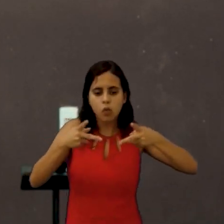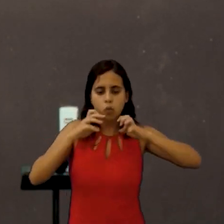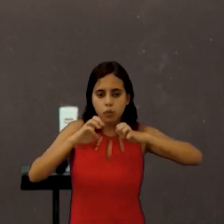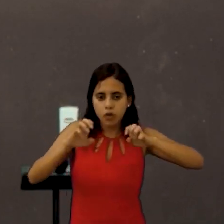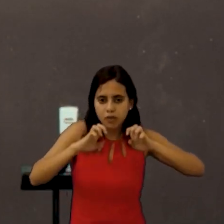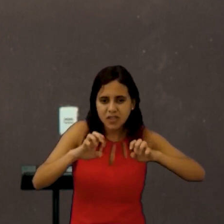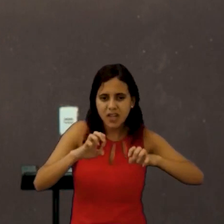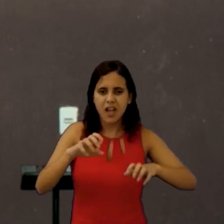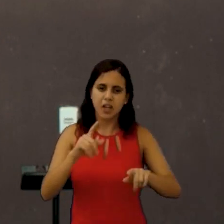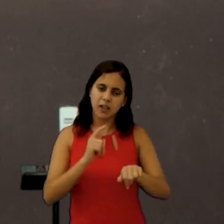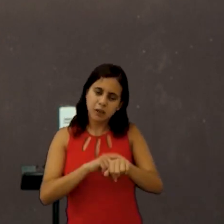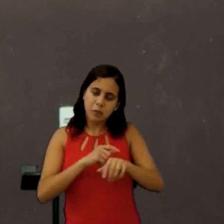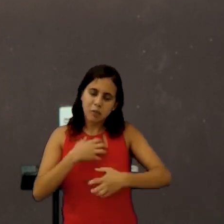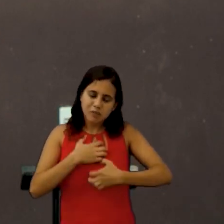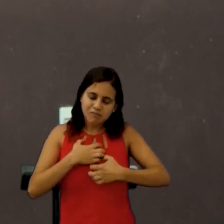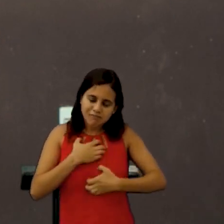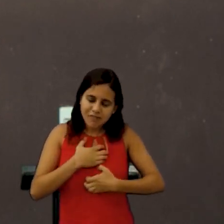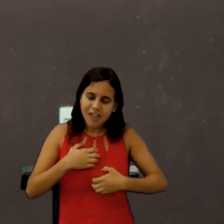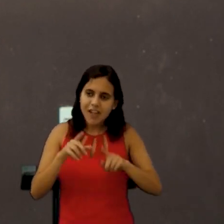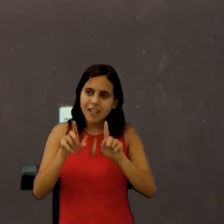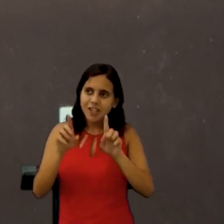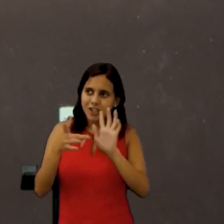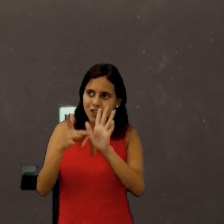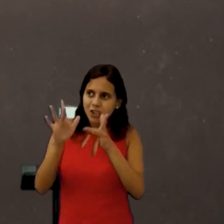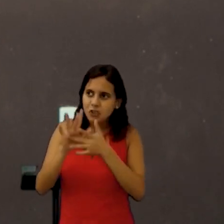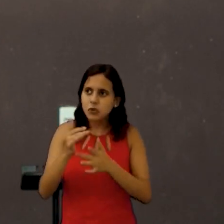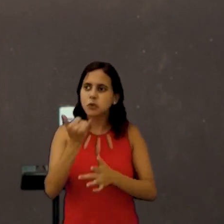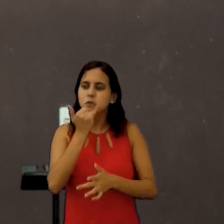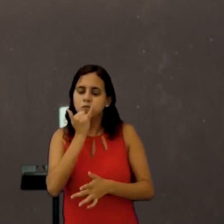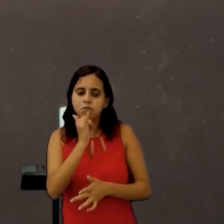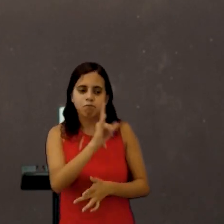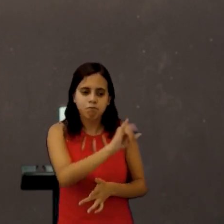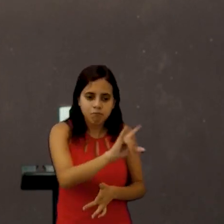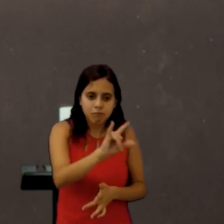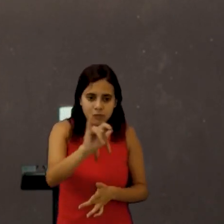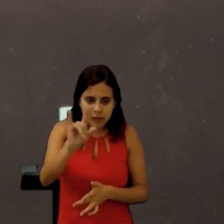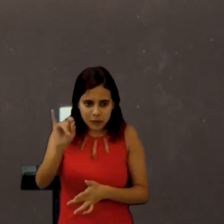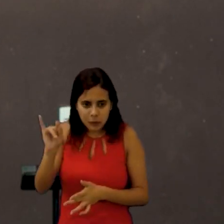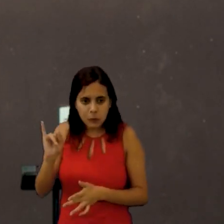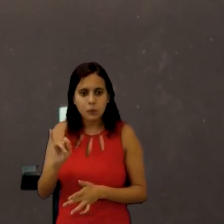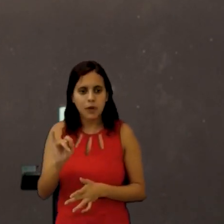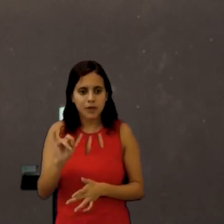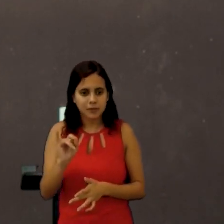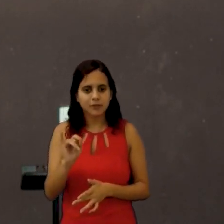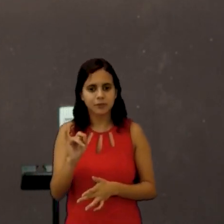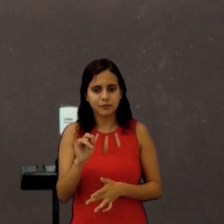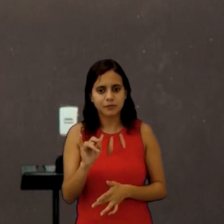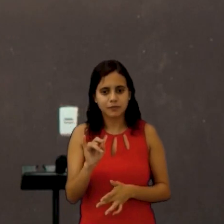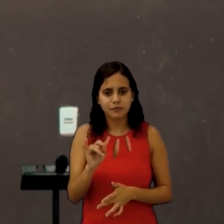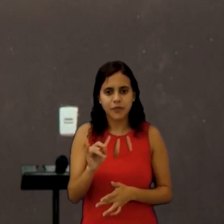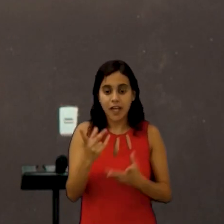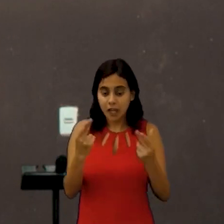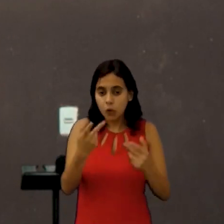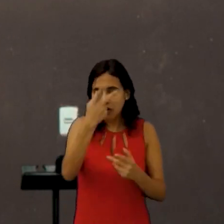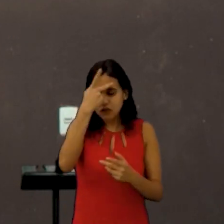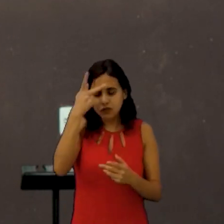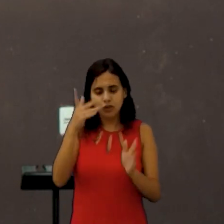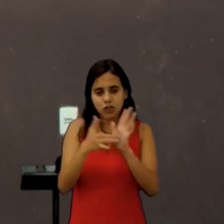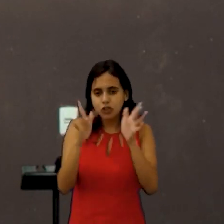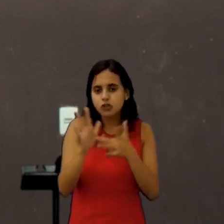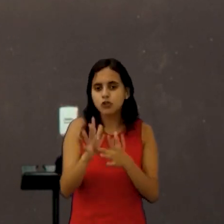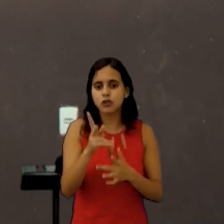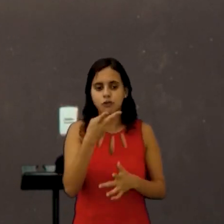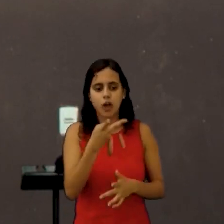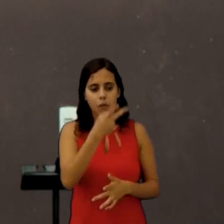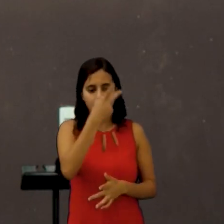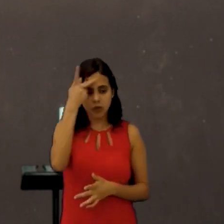e o arrependimento dele, Cristo pode perdoá-lo, e ainda hoje estarás comigo no paraíso. Jesus disse para o ladrão. Foi quando aquele homem